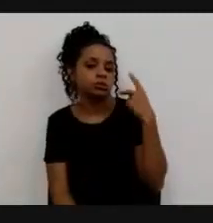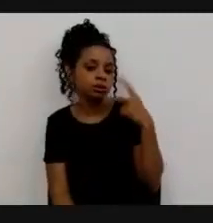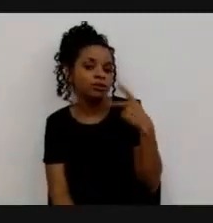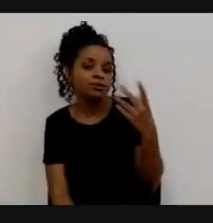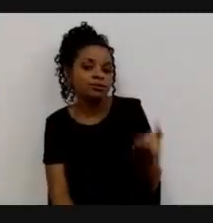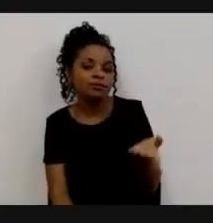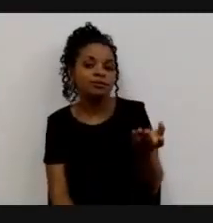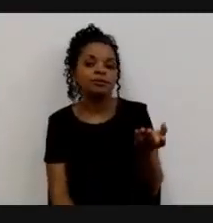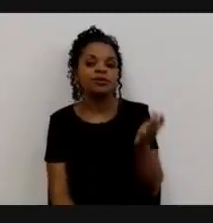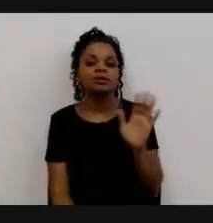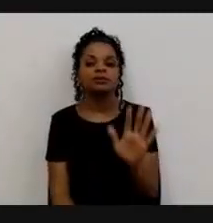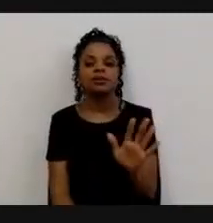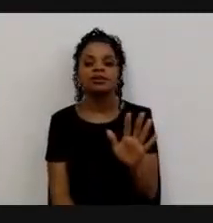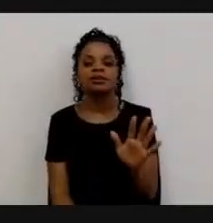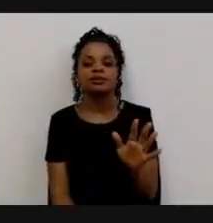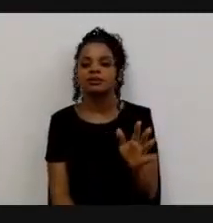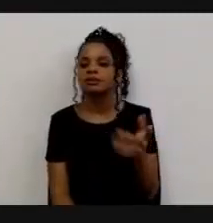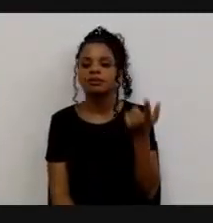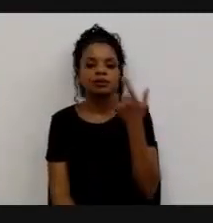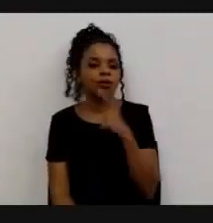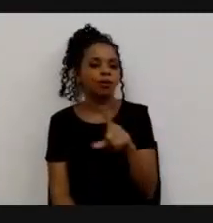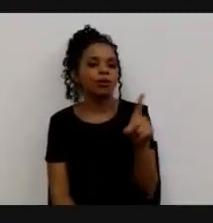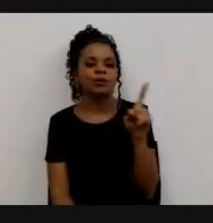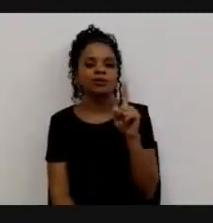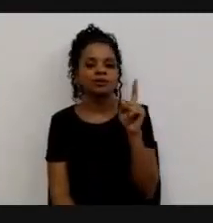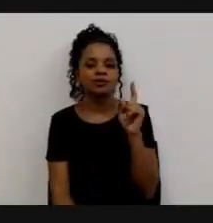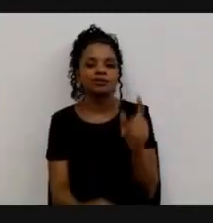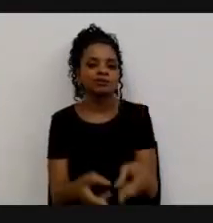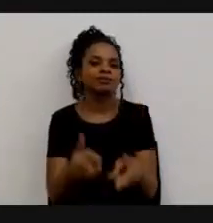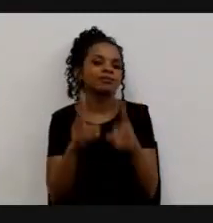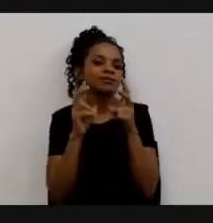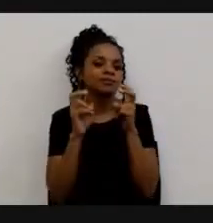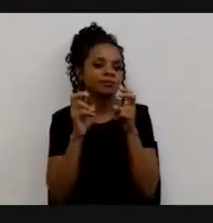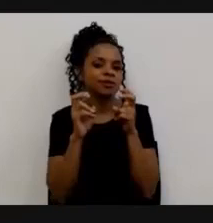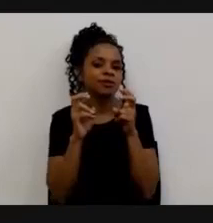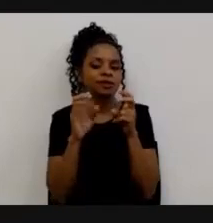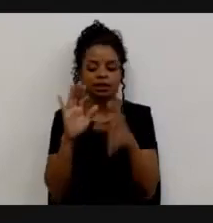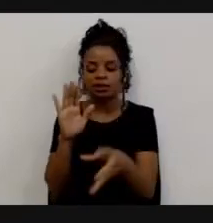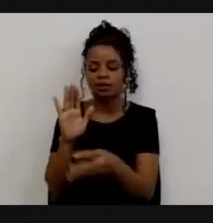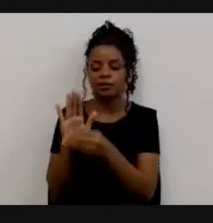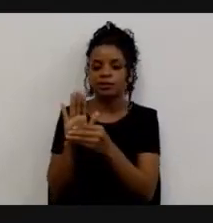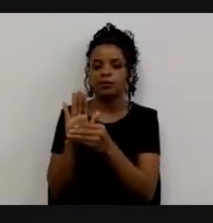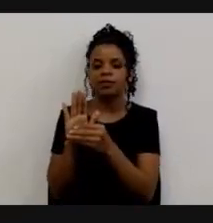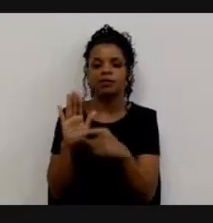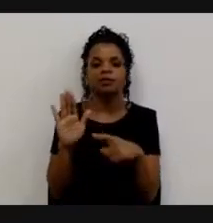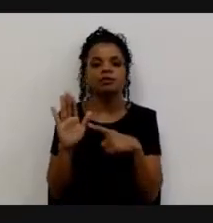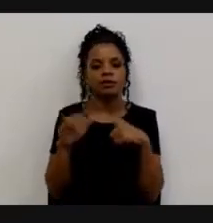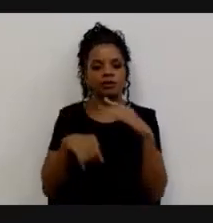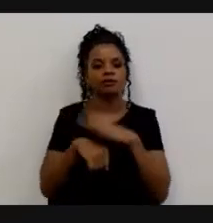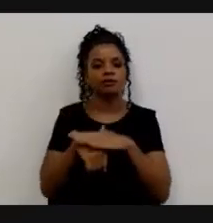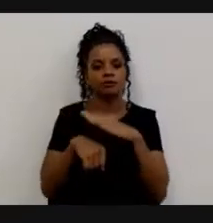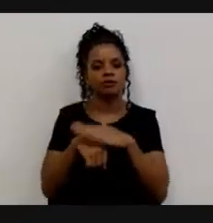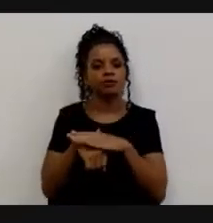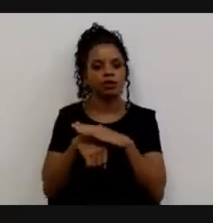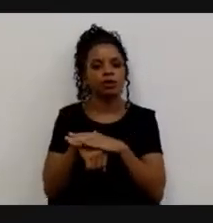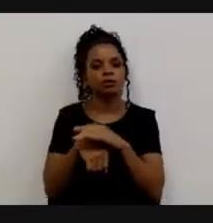voltando à pergunta, é que a gente não consegue enxergar. A gente não está enxergando se essa emenda realmente ela tem produzido os efeitos